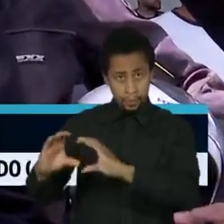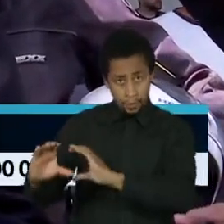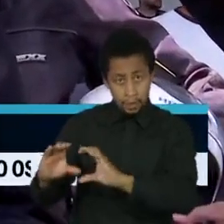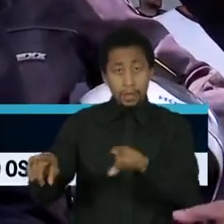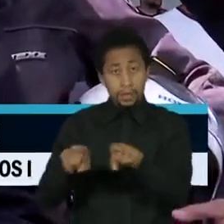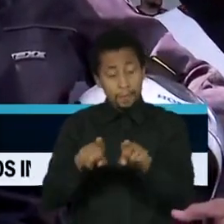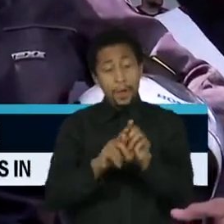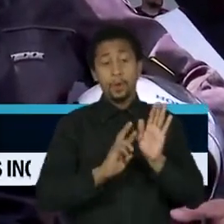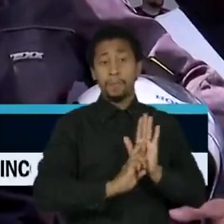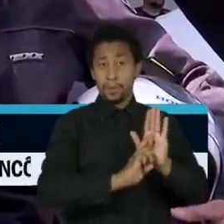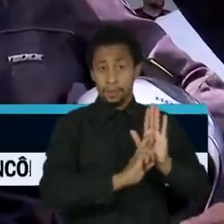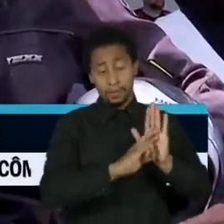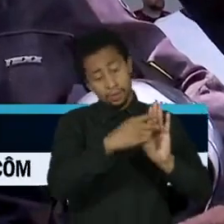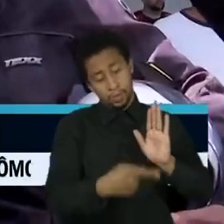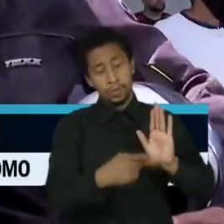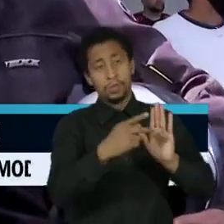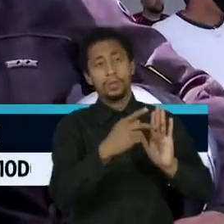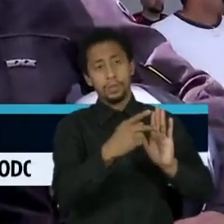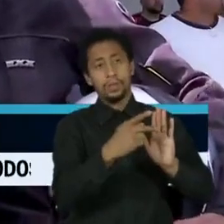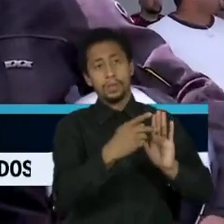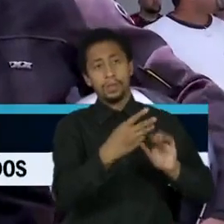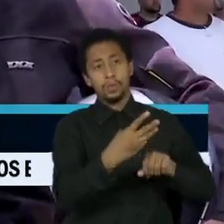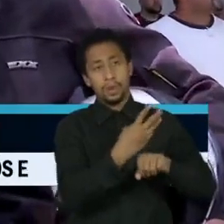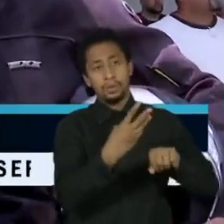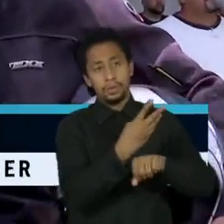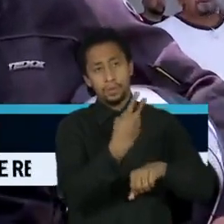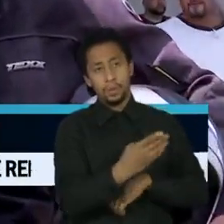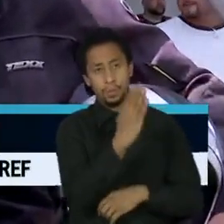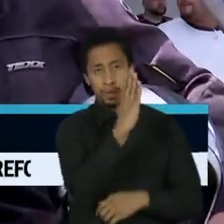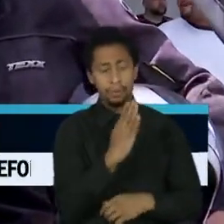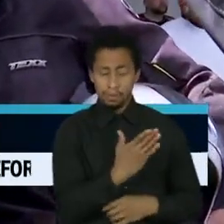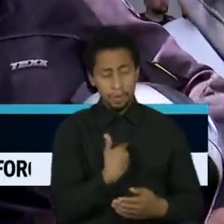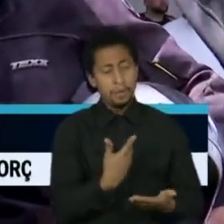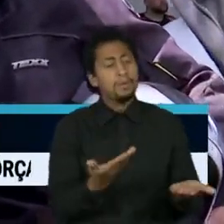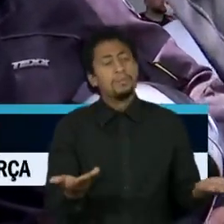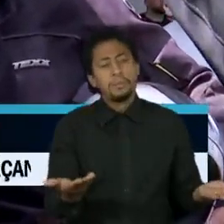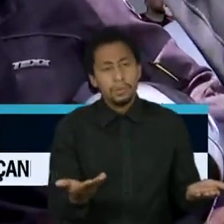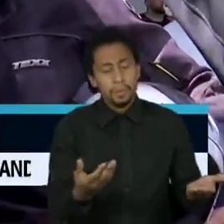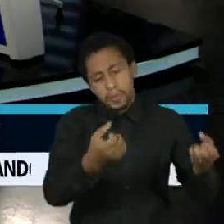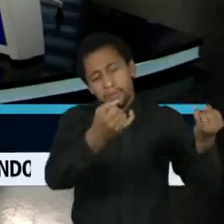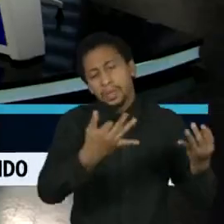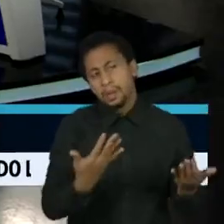representante do WhatsApp aqui no Brasil para explicar. Se ele pode fazer uma coisa com o TSE, pode fazer comigo também.